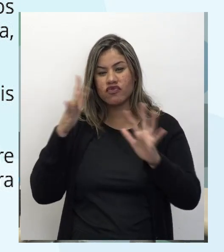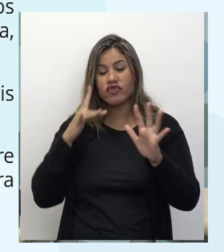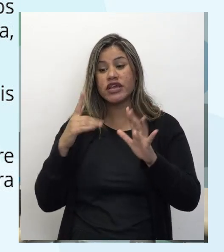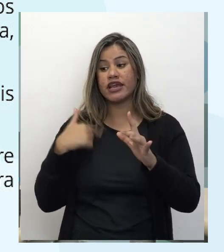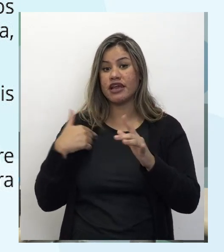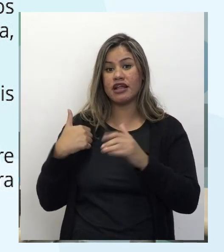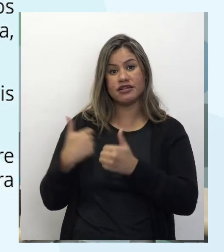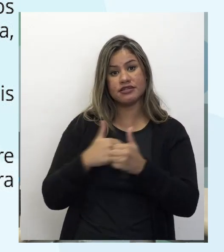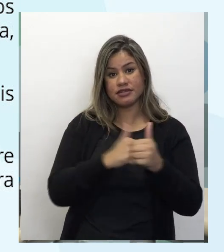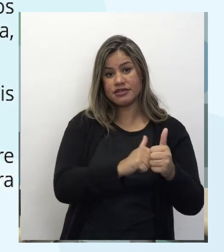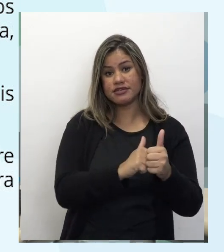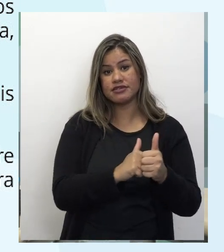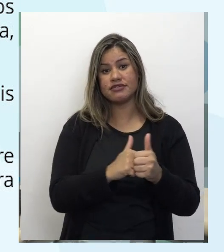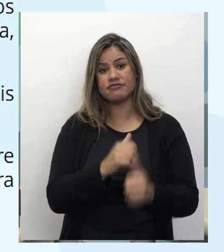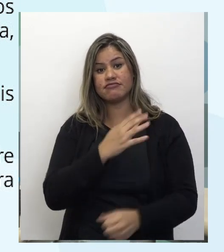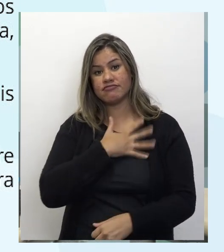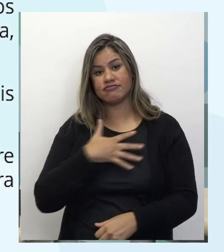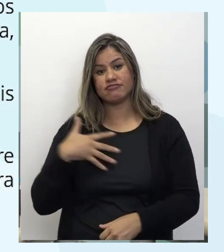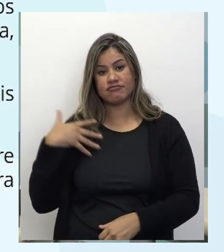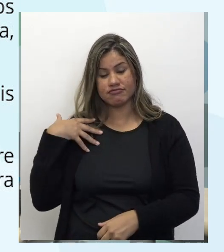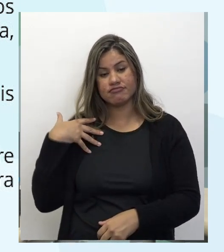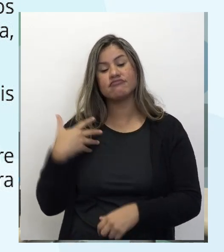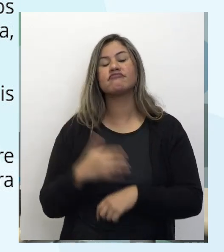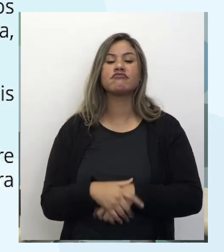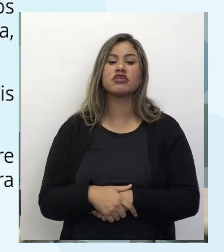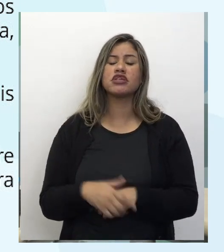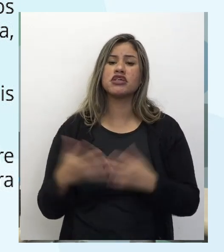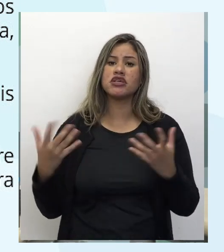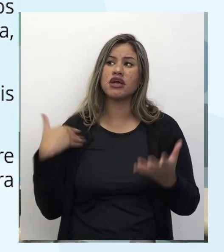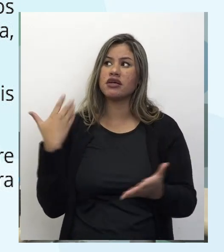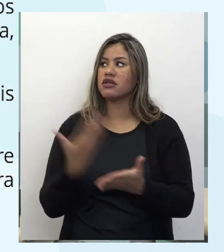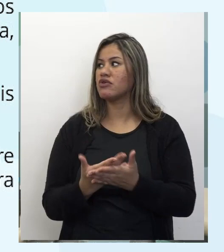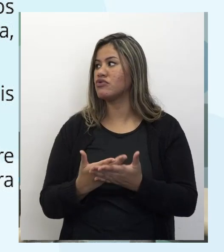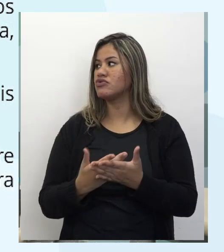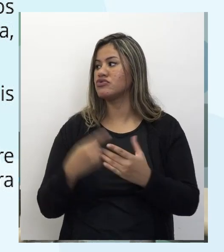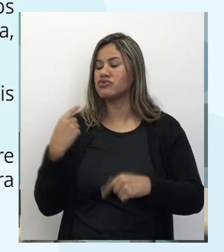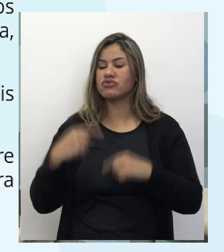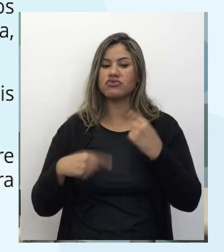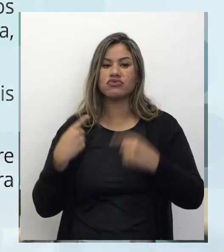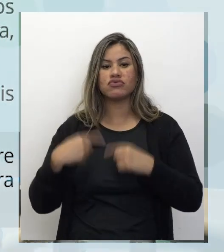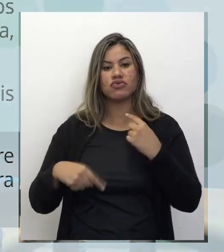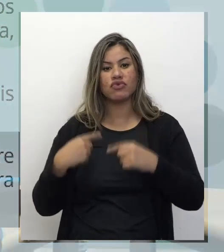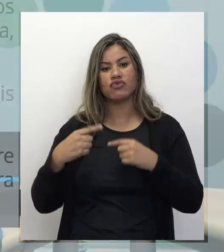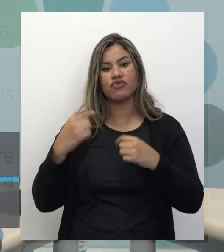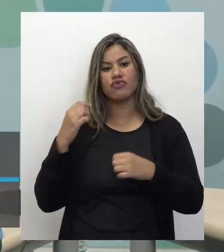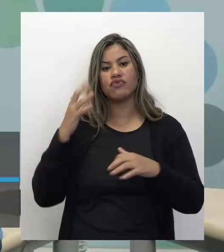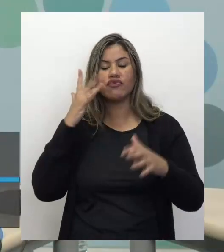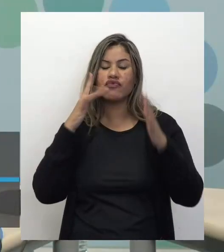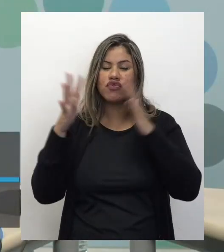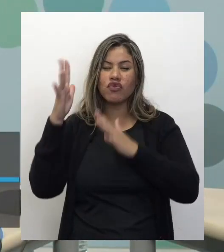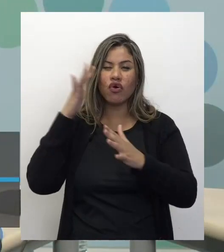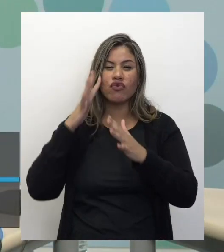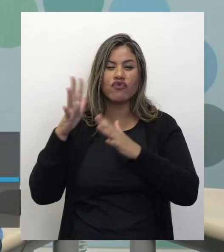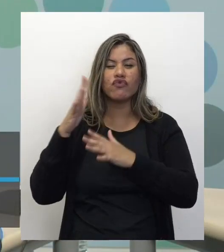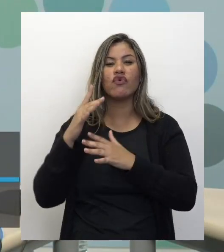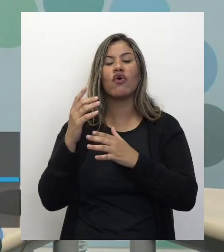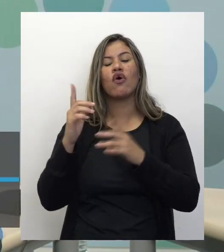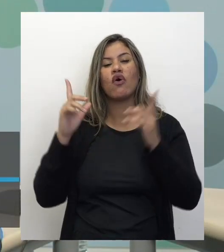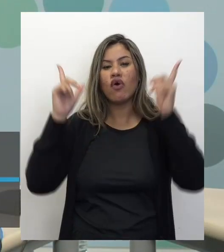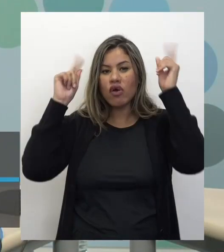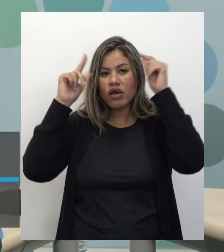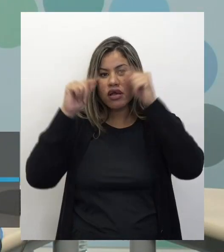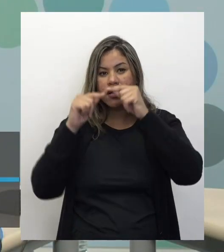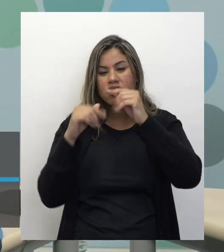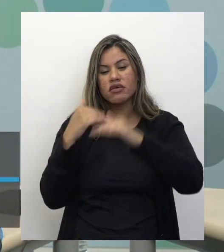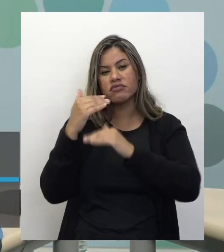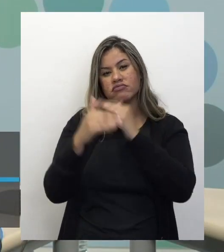hoje, a gente discute sobre os filósofos gregos e também outros, como a filosofia foi se desenvolvendo enquanto ciência ao longo da